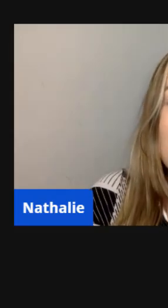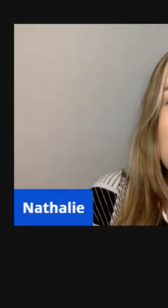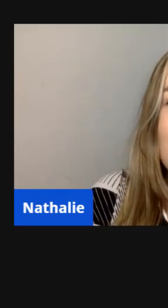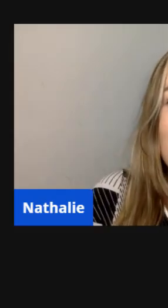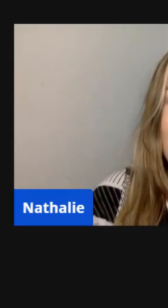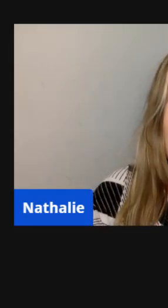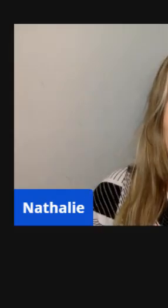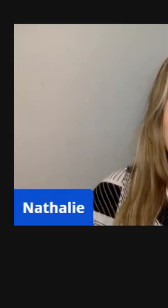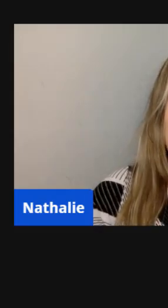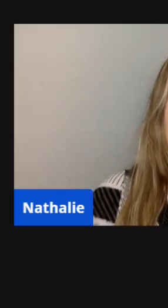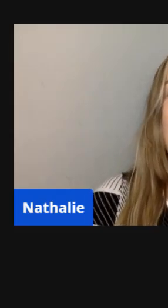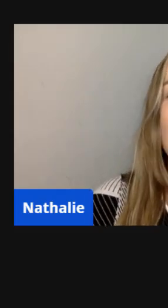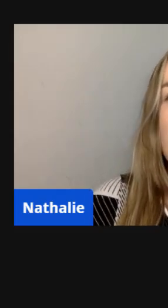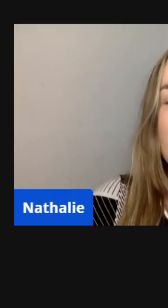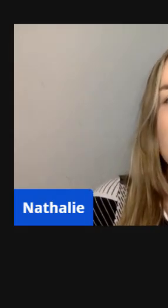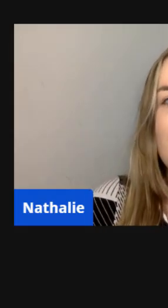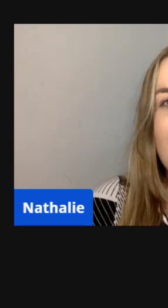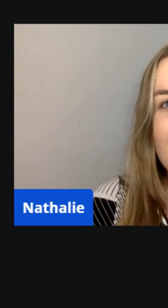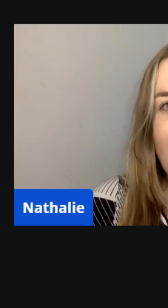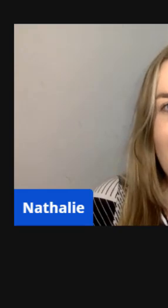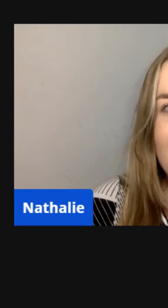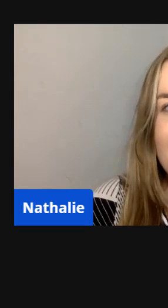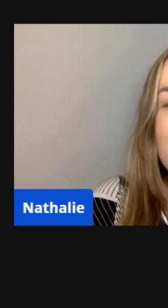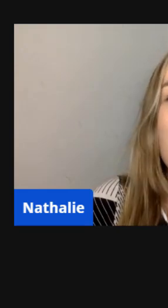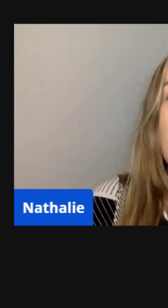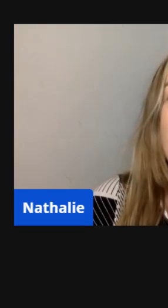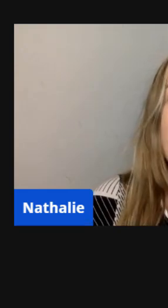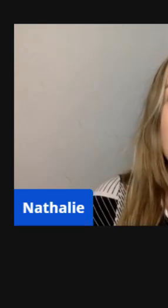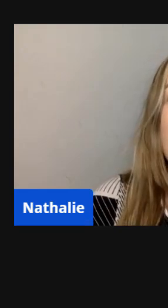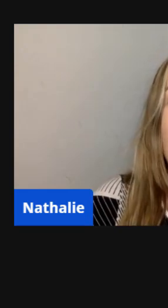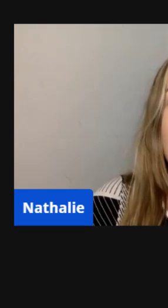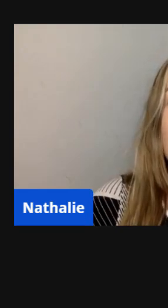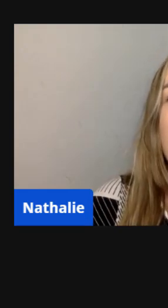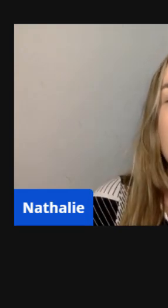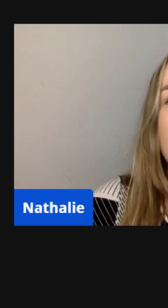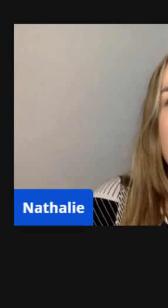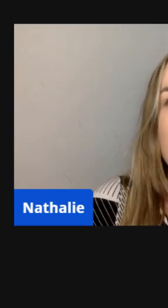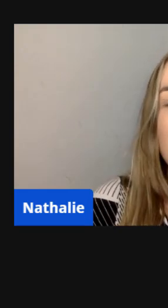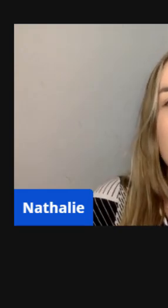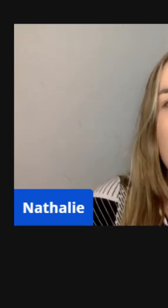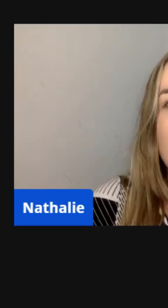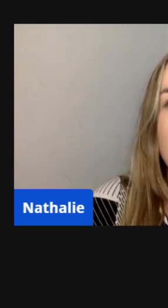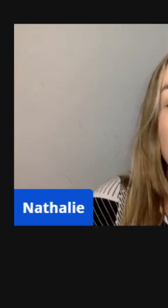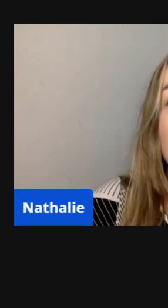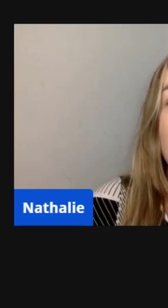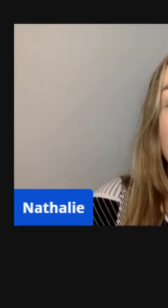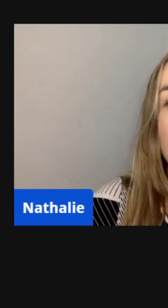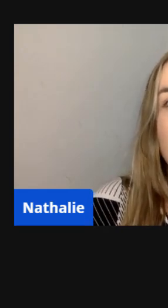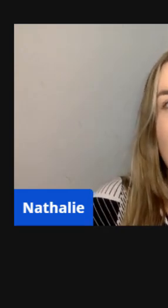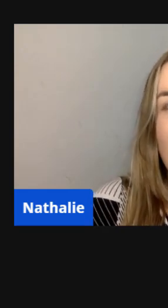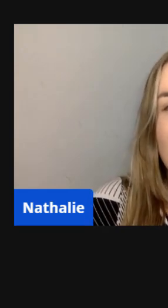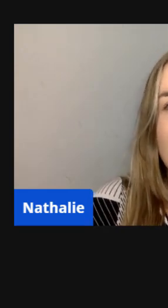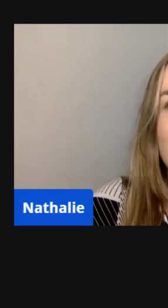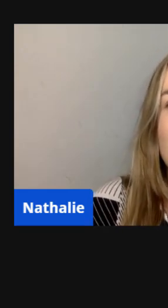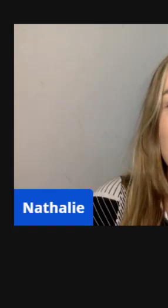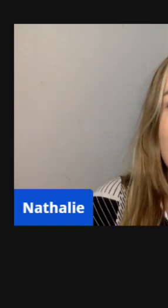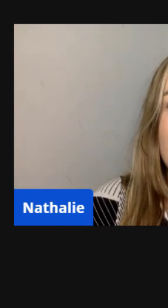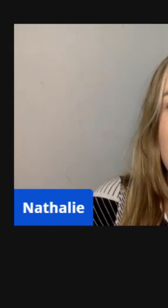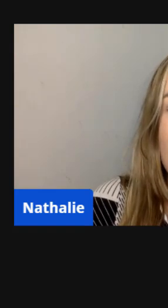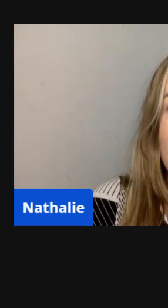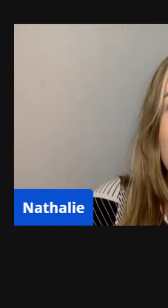Olá, professores de ciências. Eu sou a professora Natália, faço parte da equipe de ciências dos anos finais